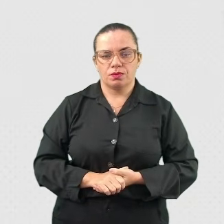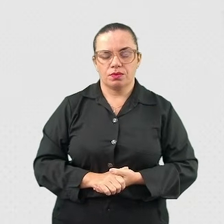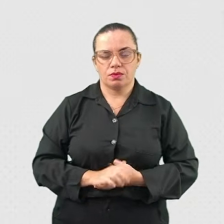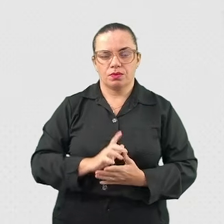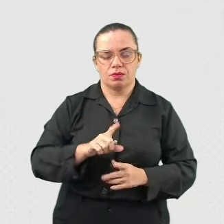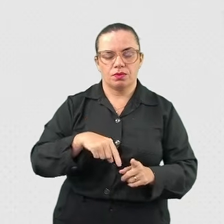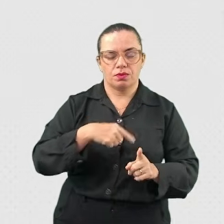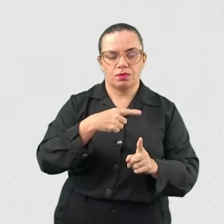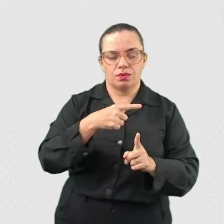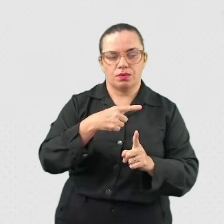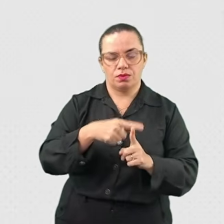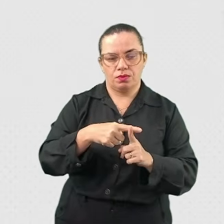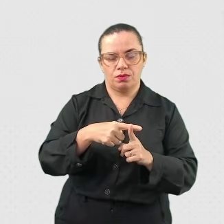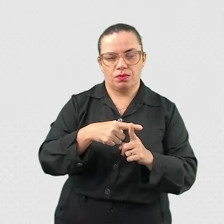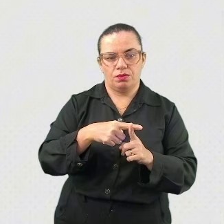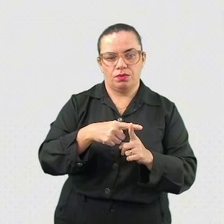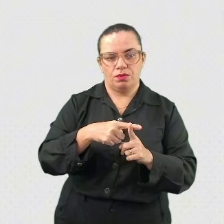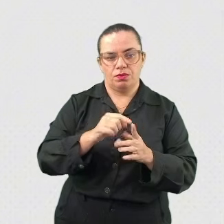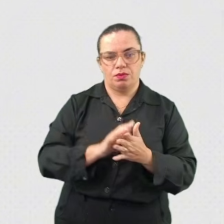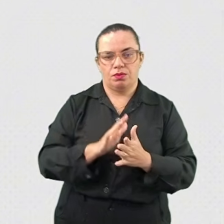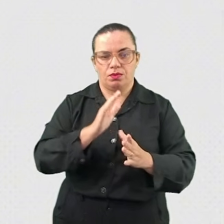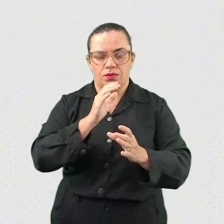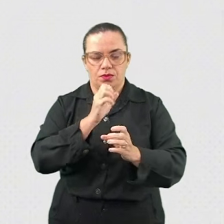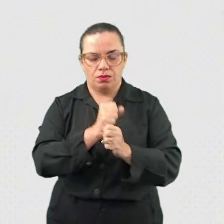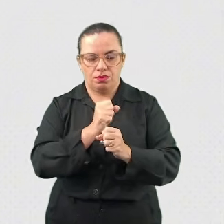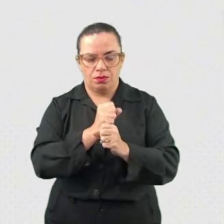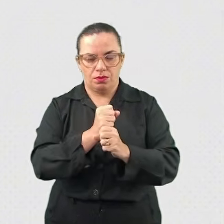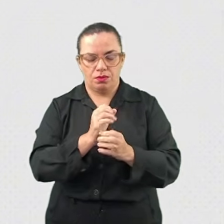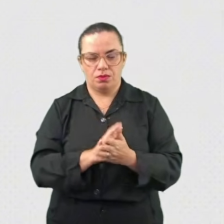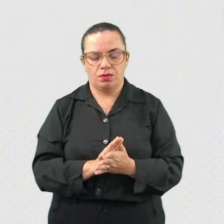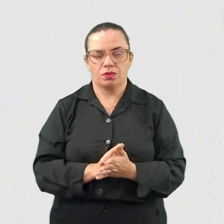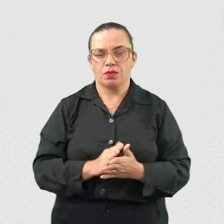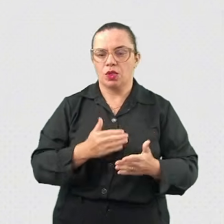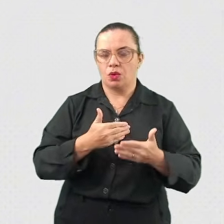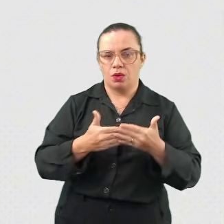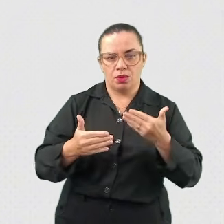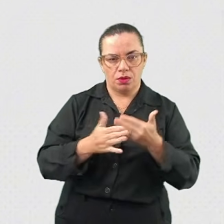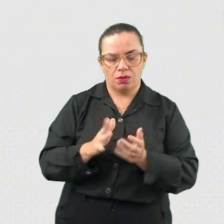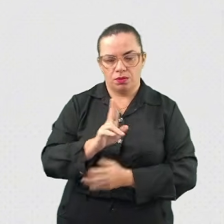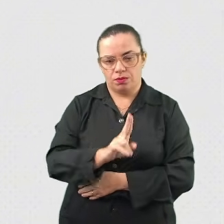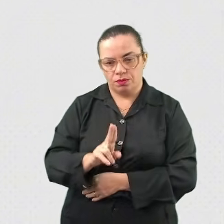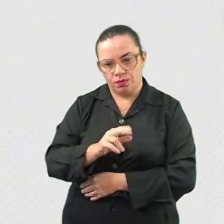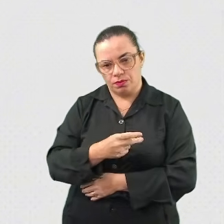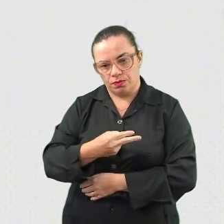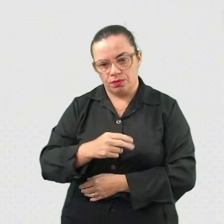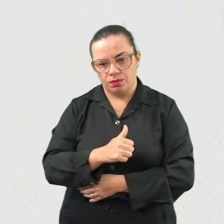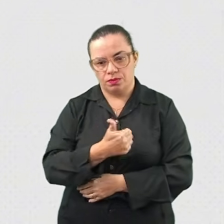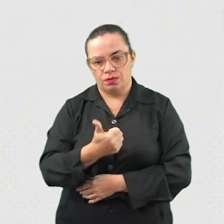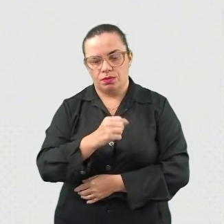internos de um polígono qualquer vai ser igual a 180 graus